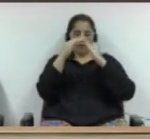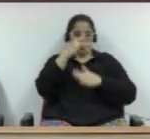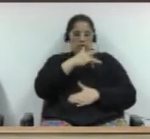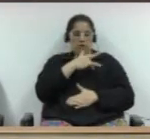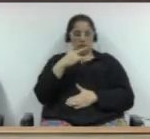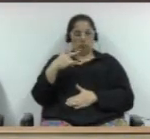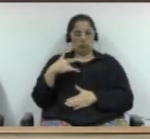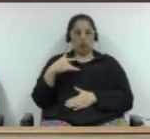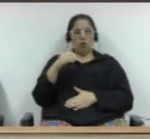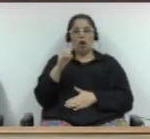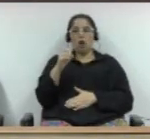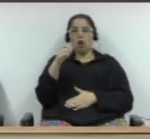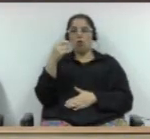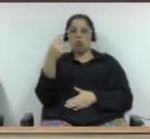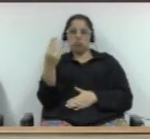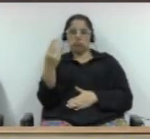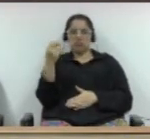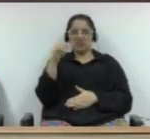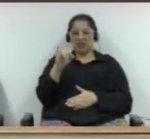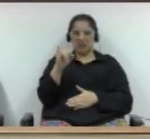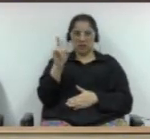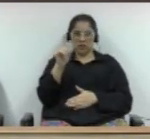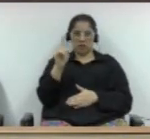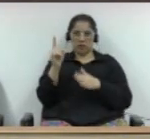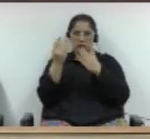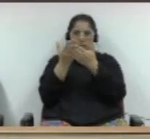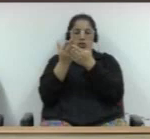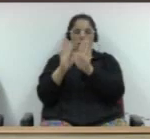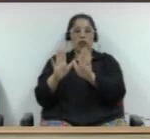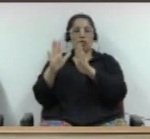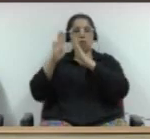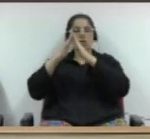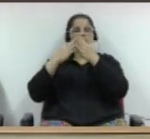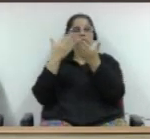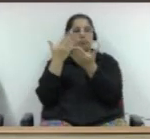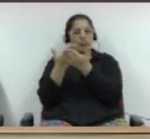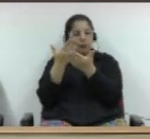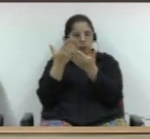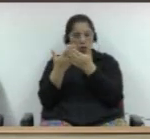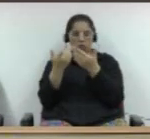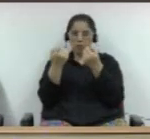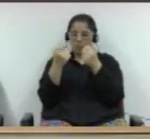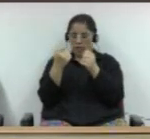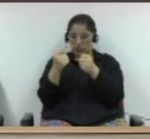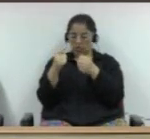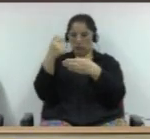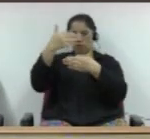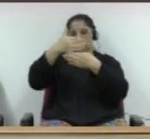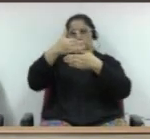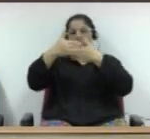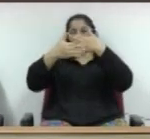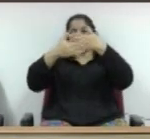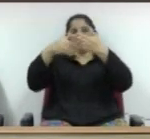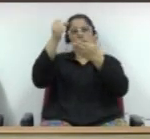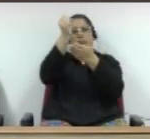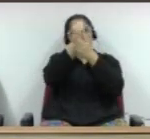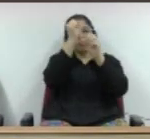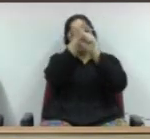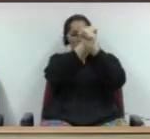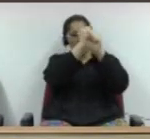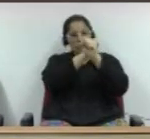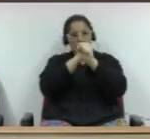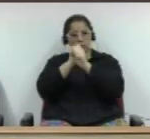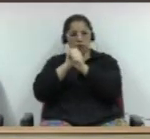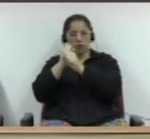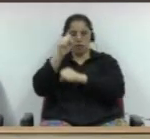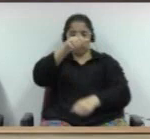for fechada, em caráter de urgência, necessita de uma reforma e manutenção em geral, para então poder atender